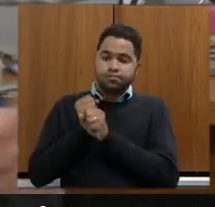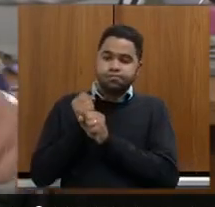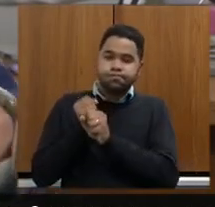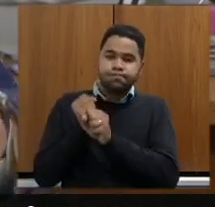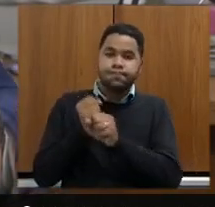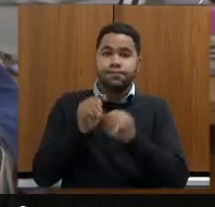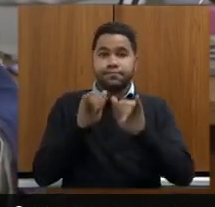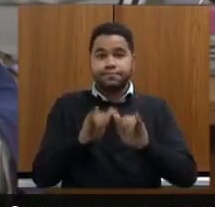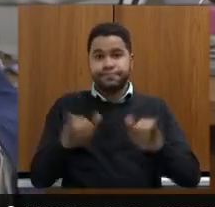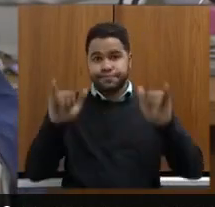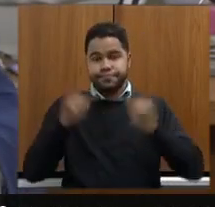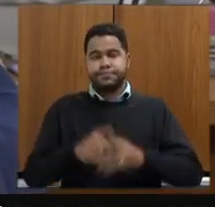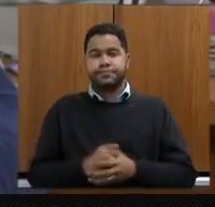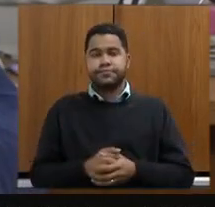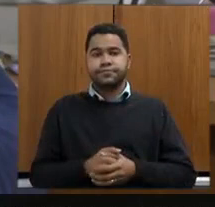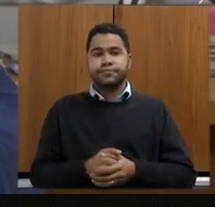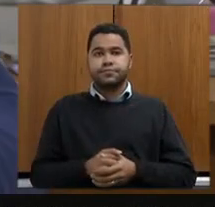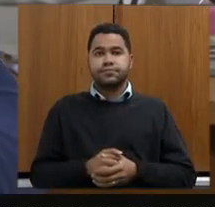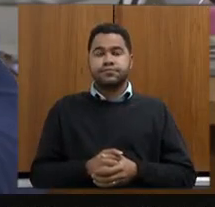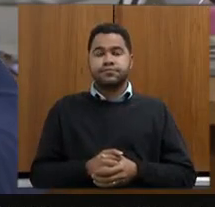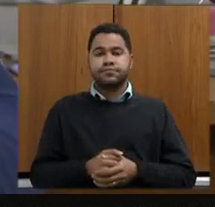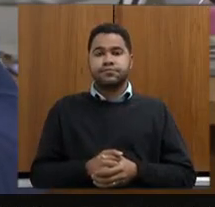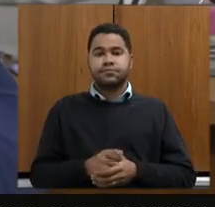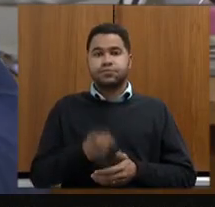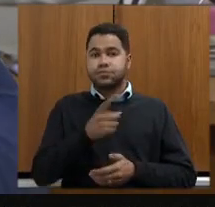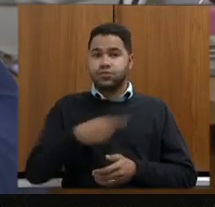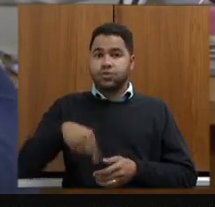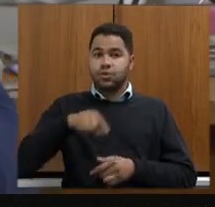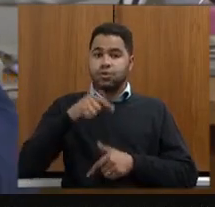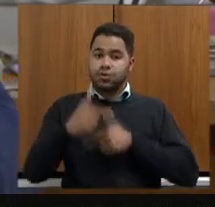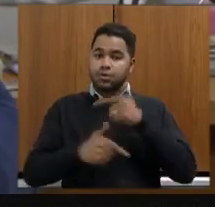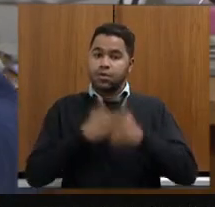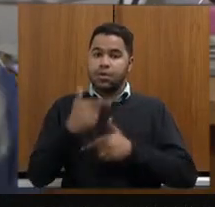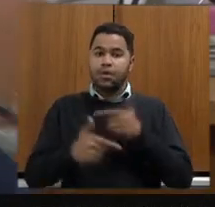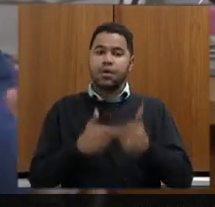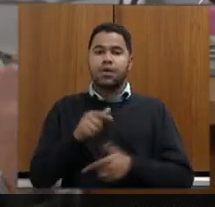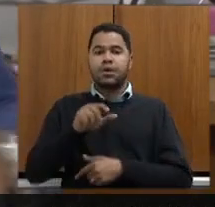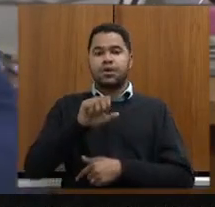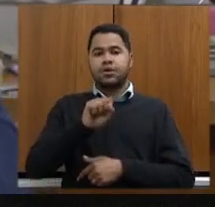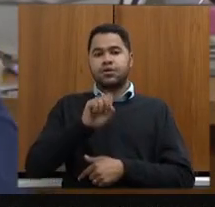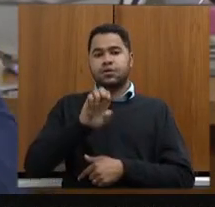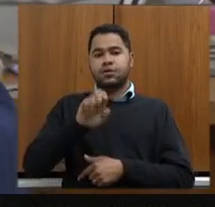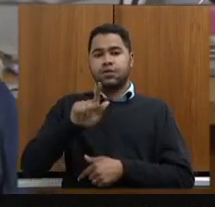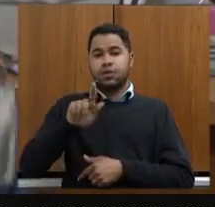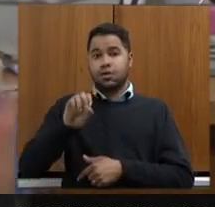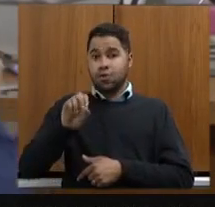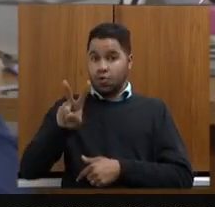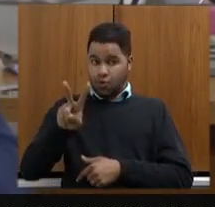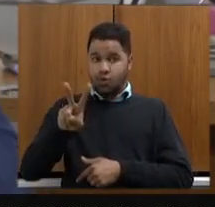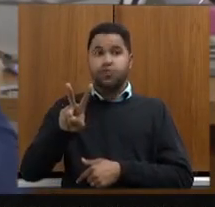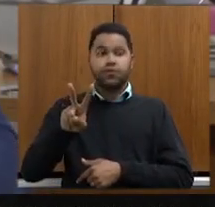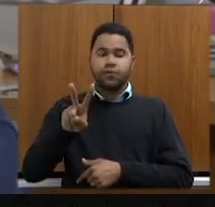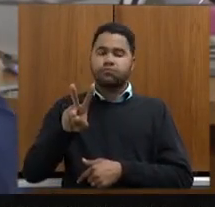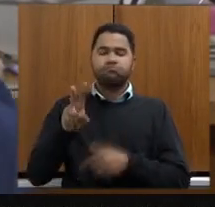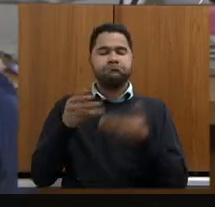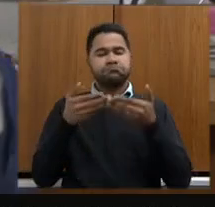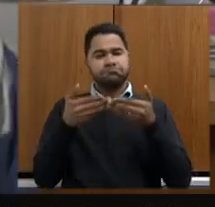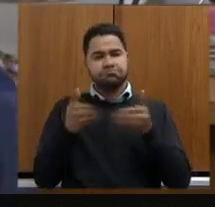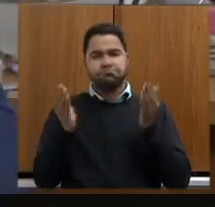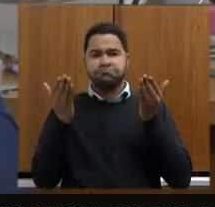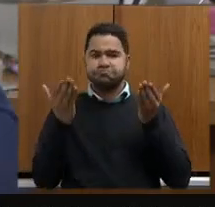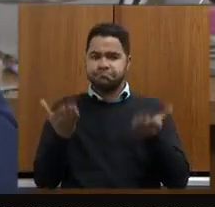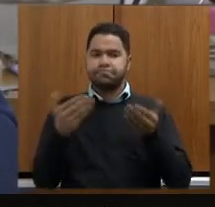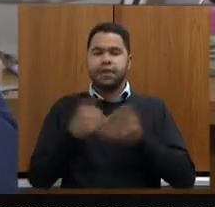e dizer que o nosso trabalho lá na frente da segov Aceguá vence está de portas abertas